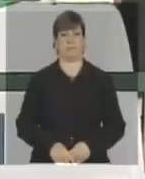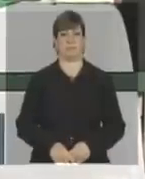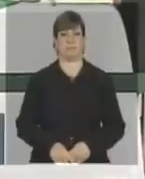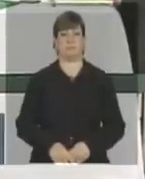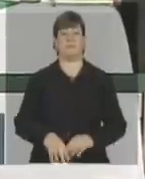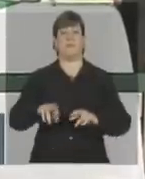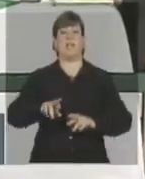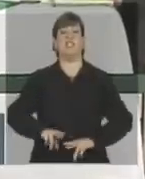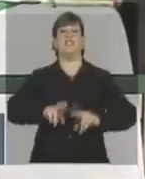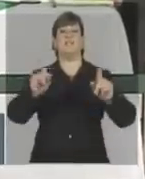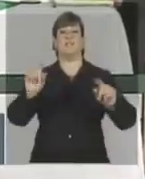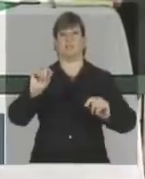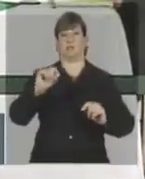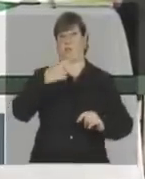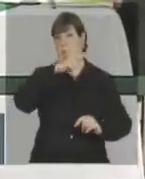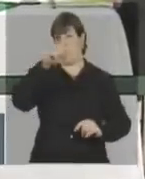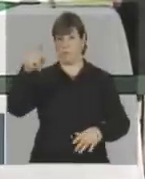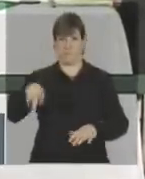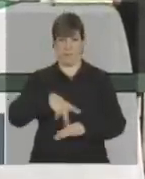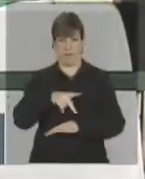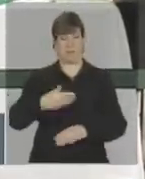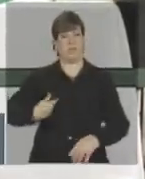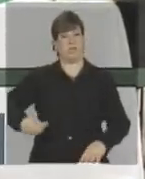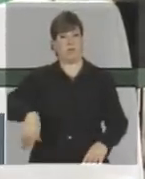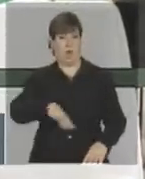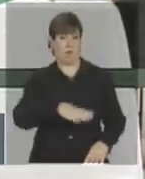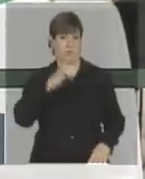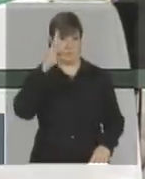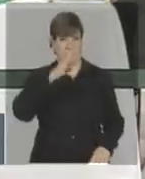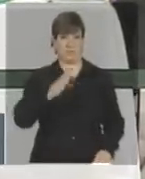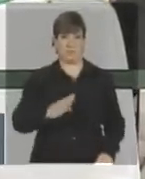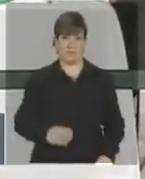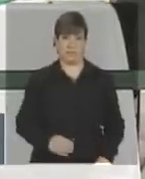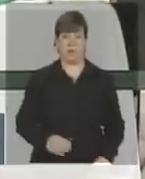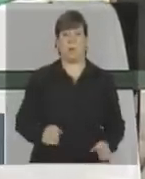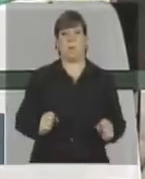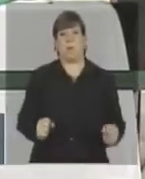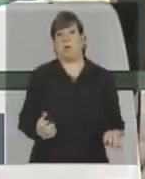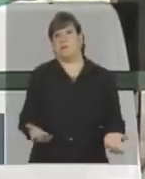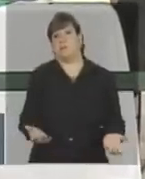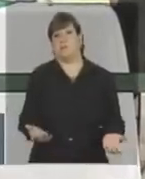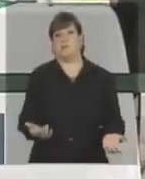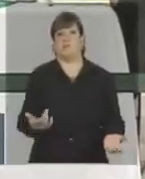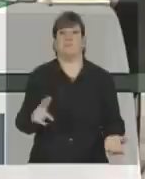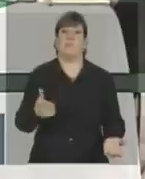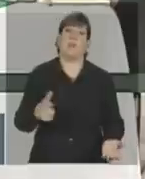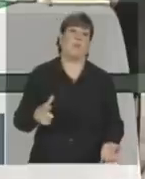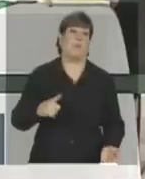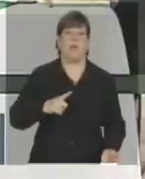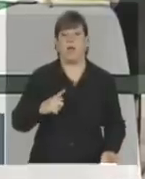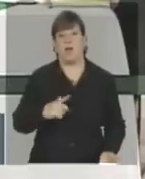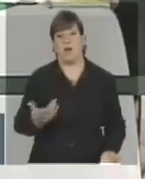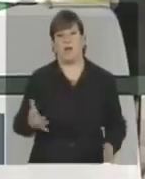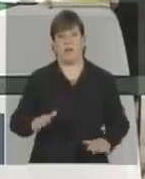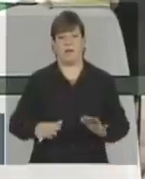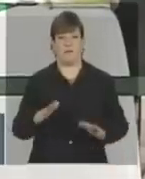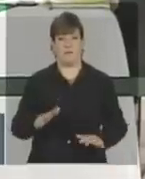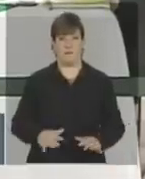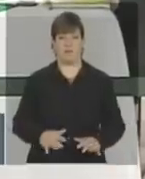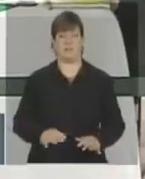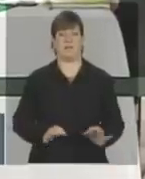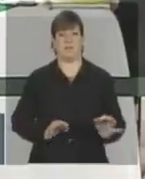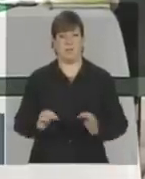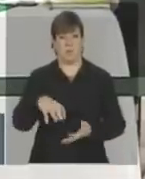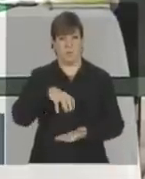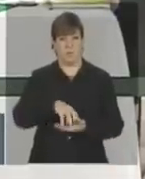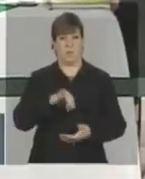Diferentemente de outros países, nós podemos não ter mecanismos institucionais nessa lei, mas nós temos